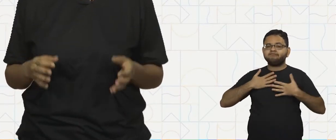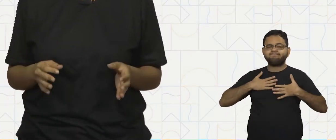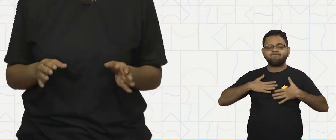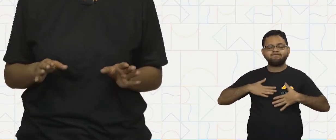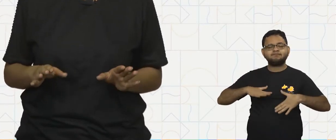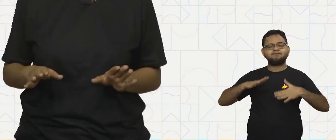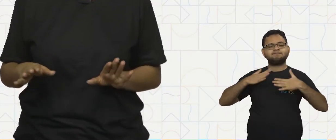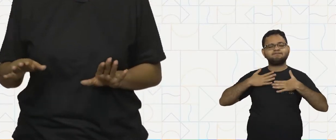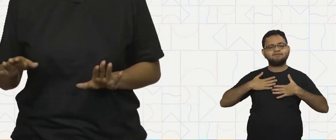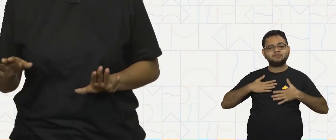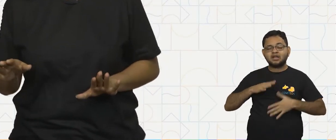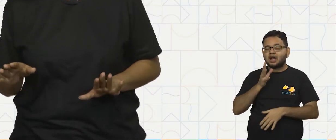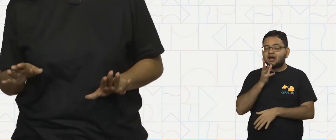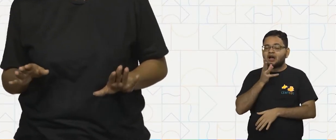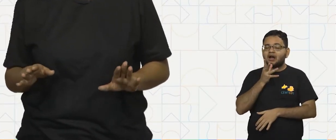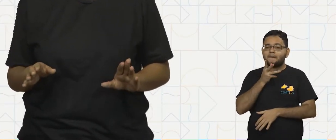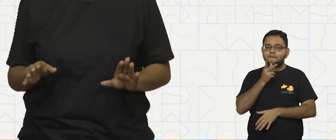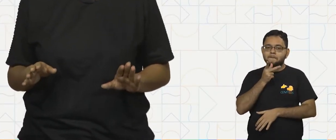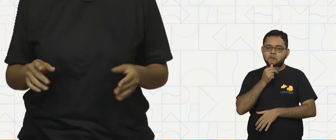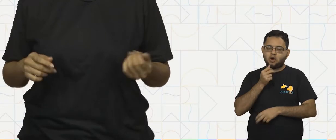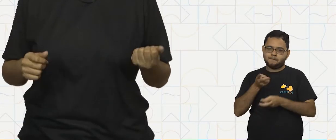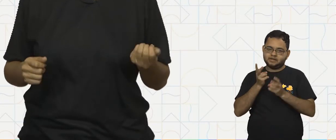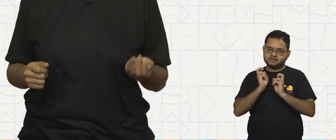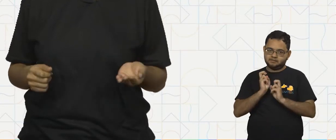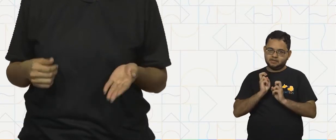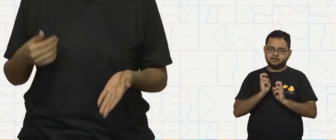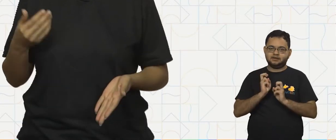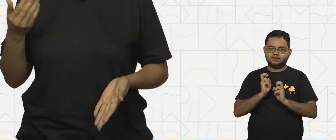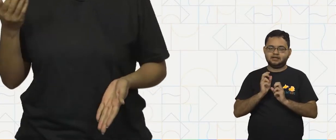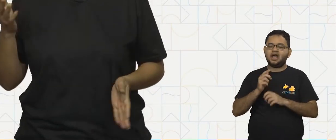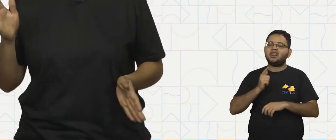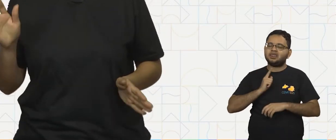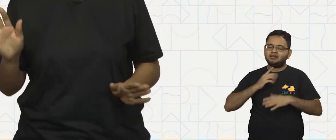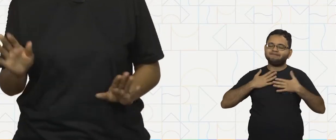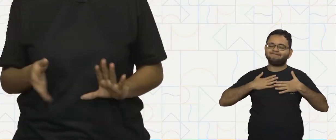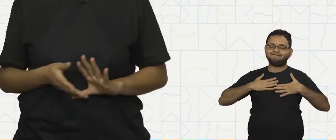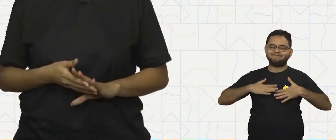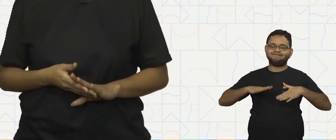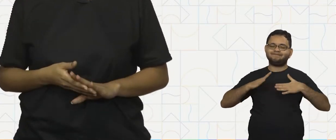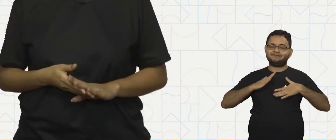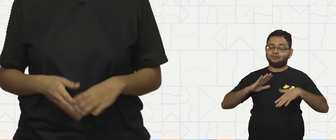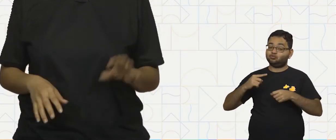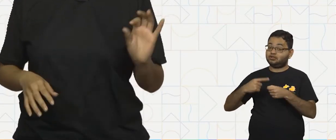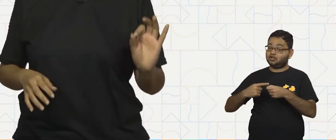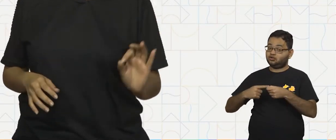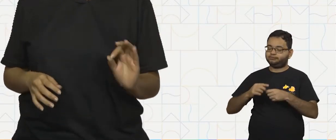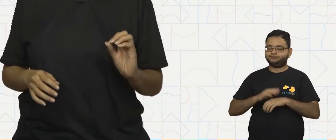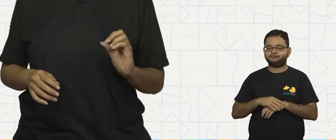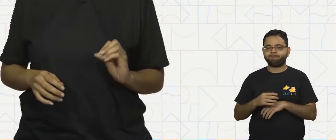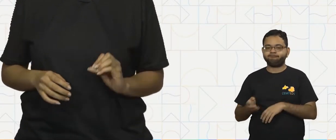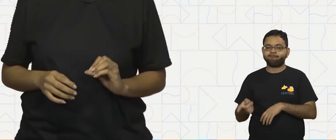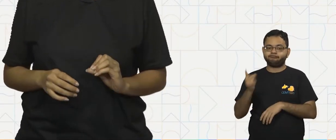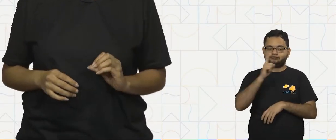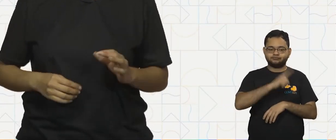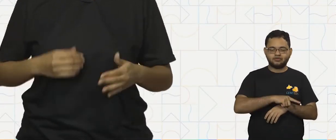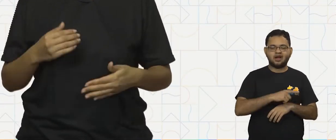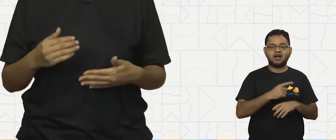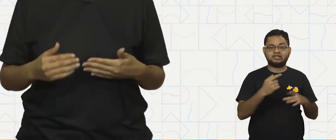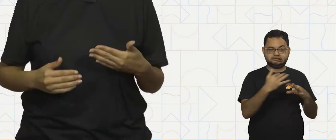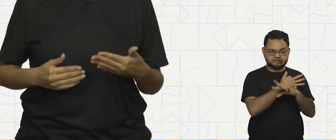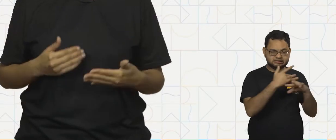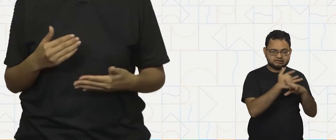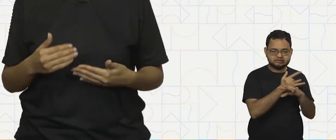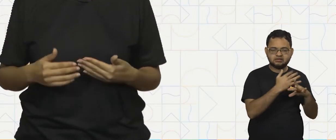pois o ritmo rural é mais lento. Existe aquela tranquilidade no campo. Já no espaço urbano,